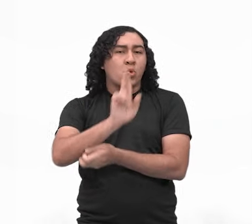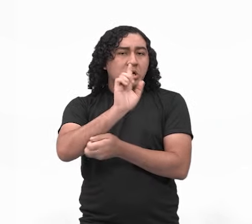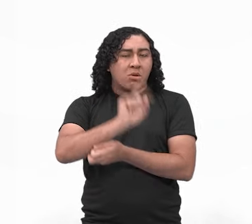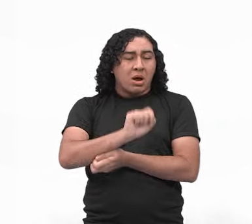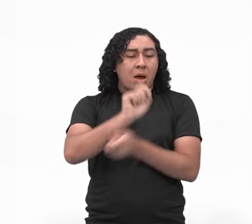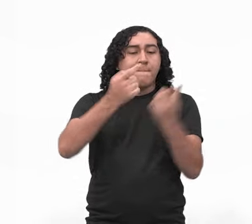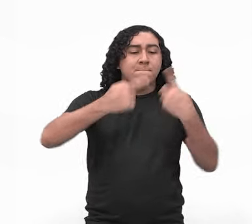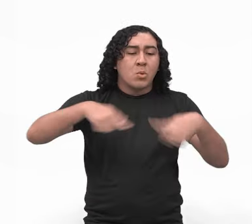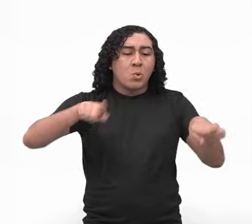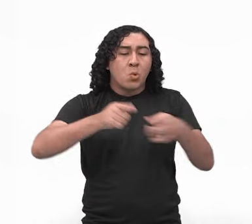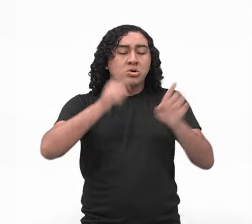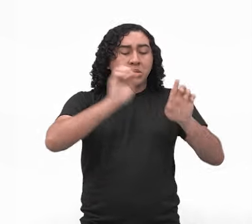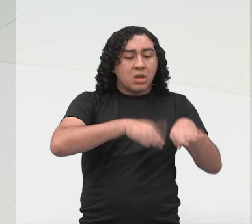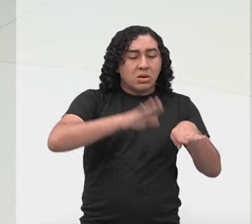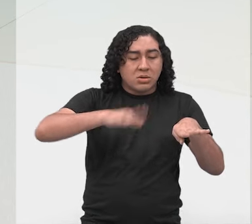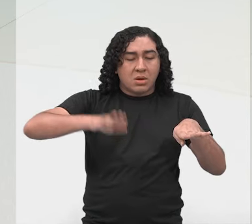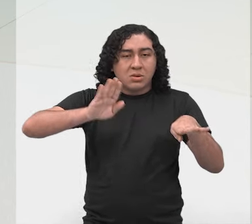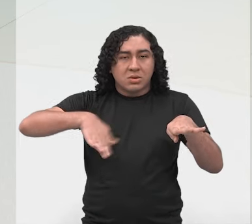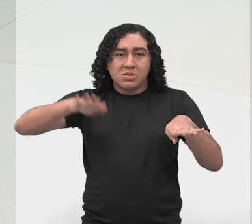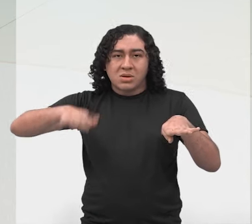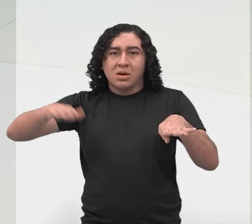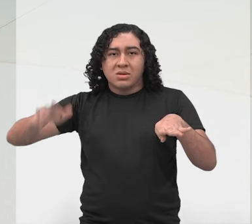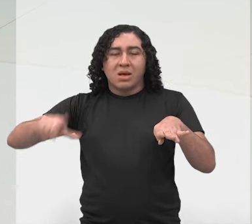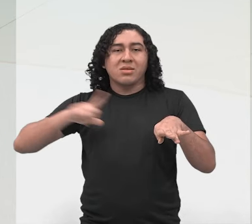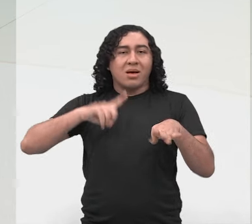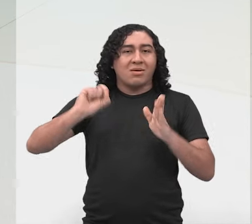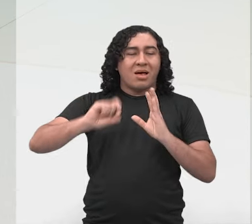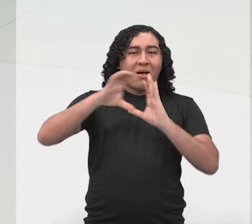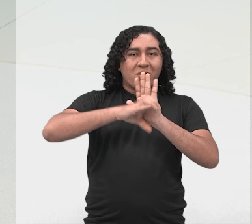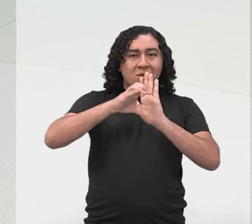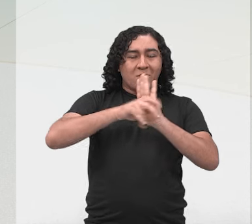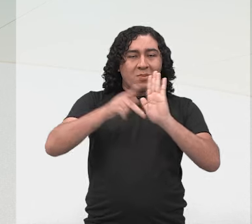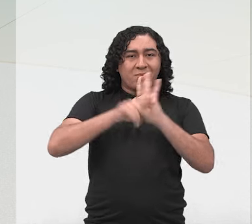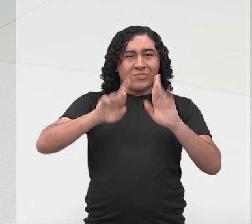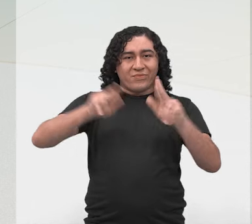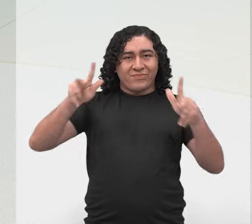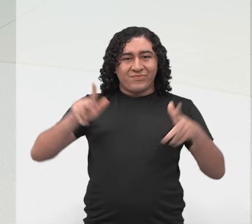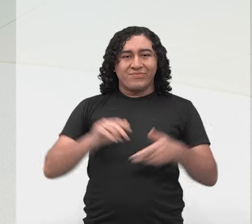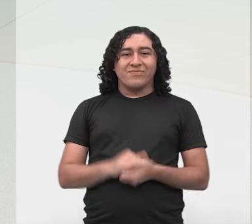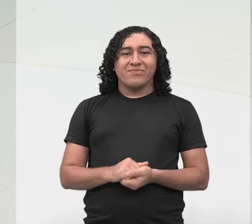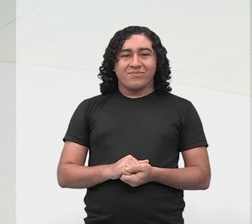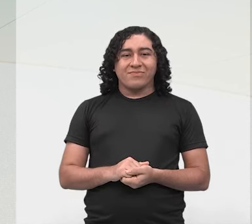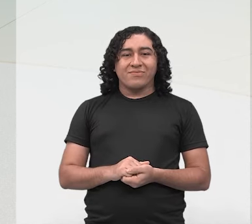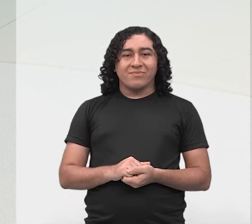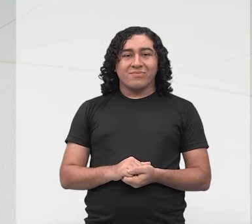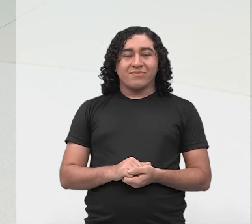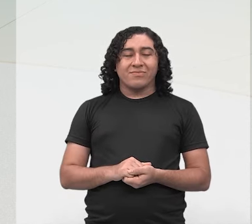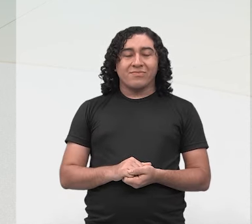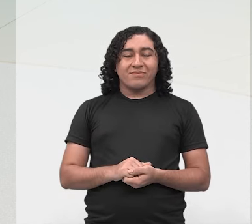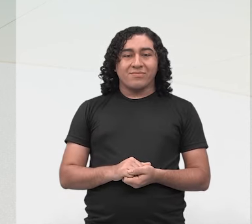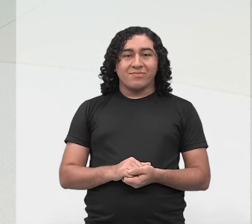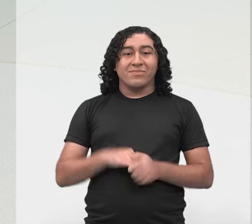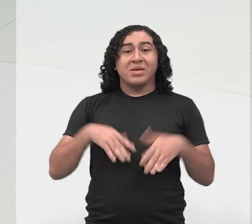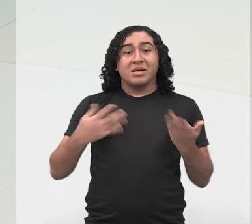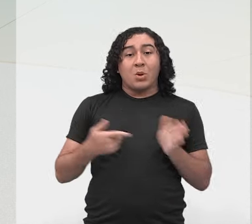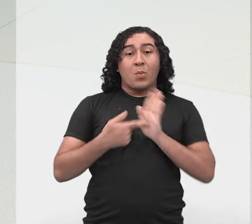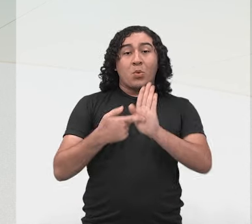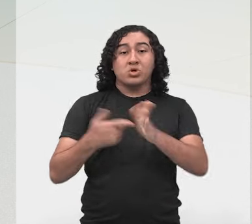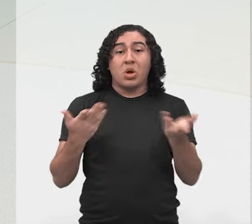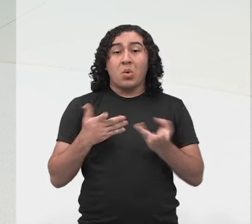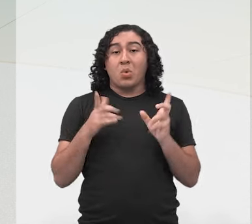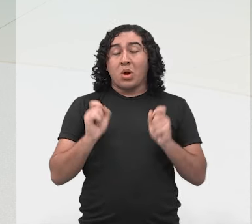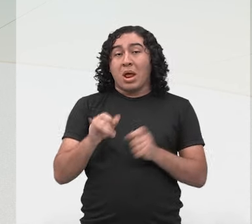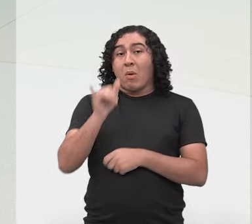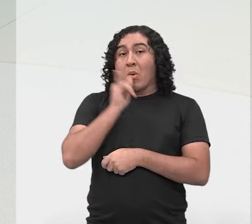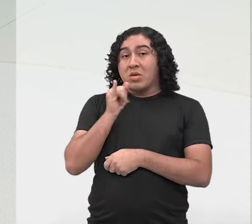padrões para criar obras distintas. Certo? Então, dentro disso, eu vou mostrar para vocês um exemplo, para